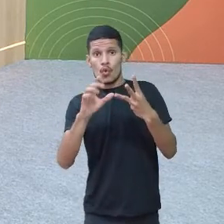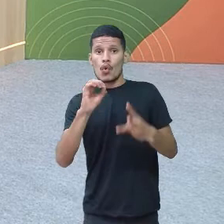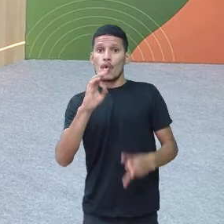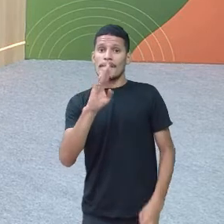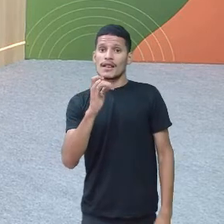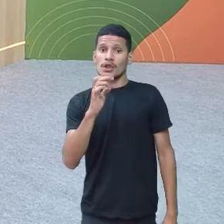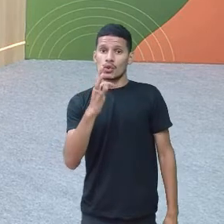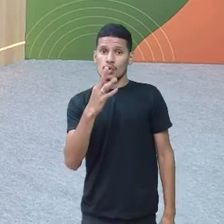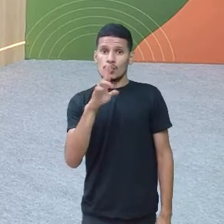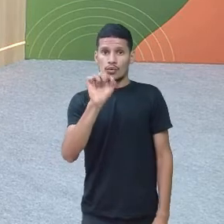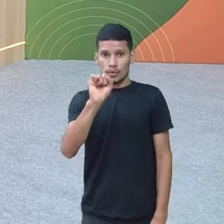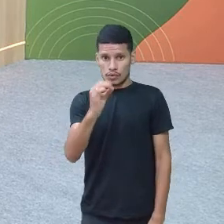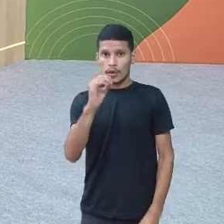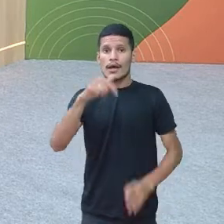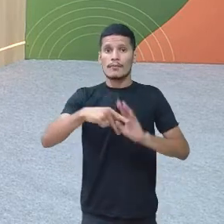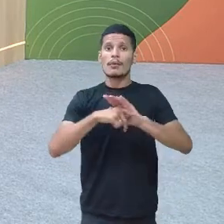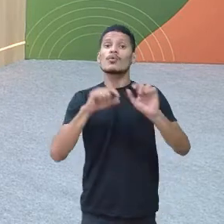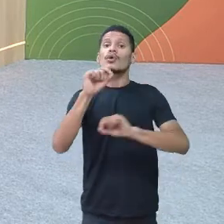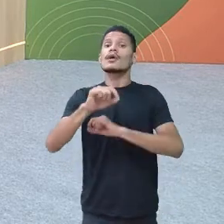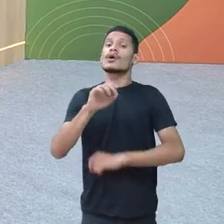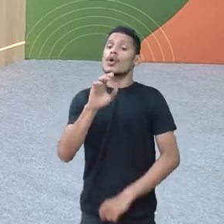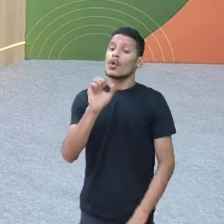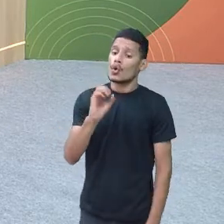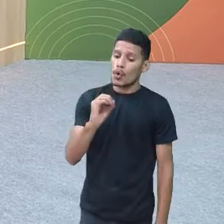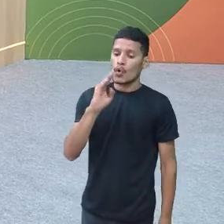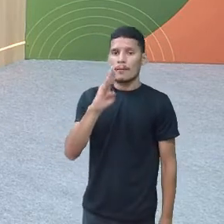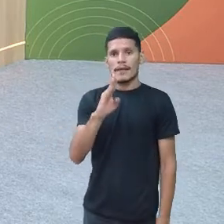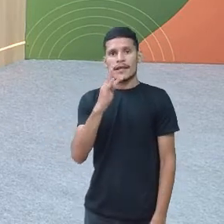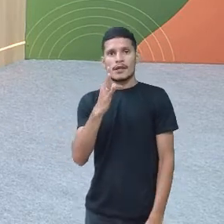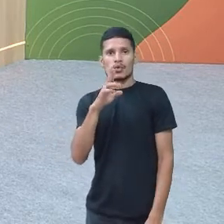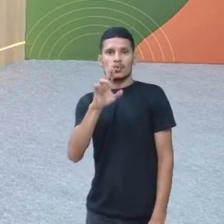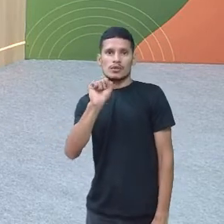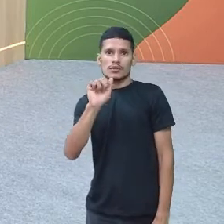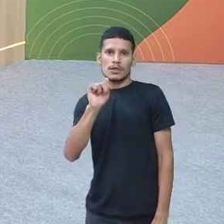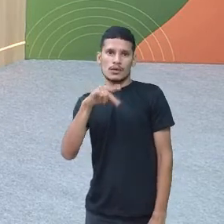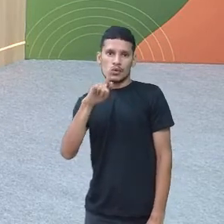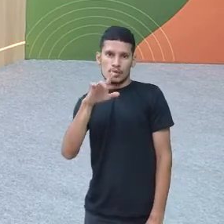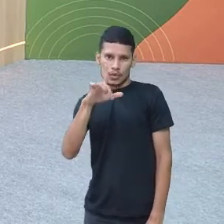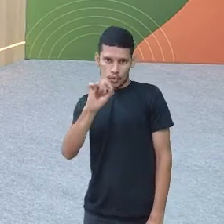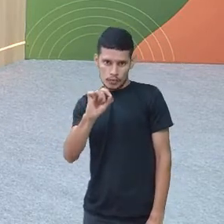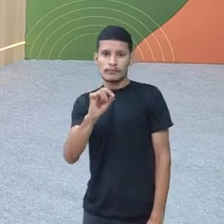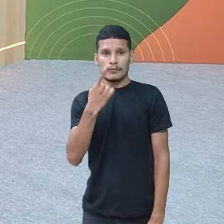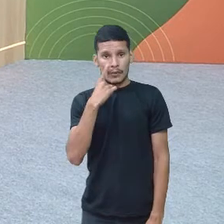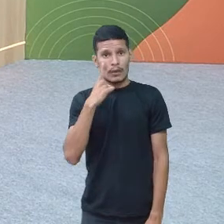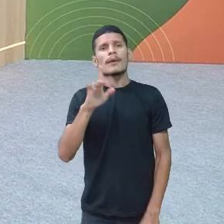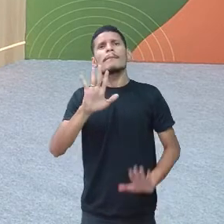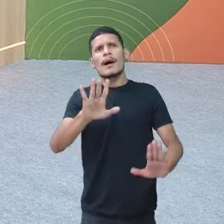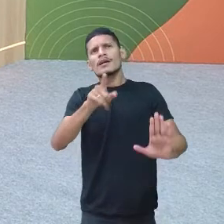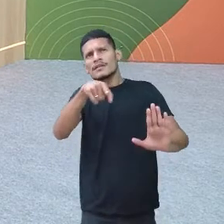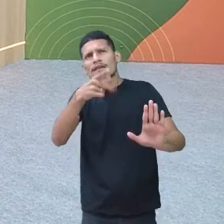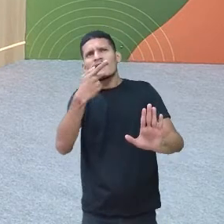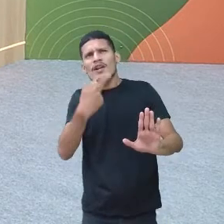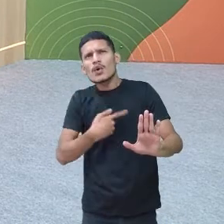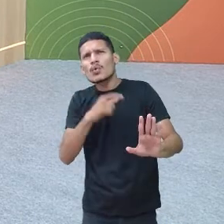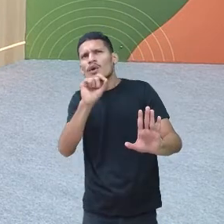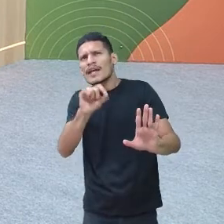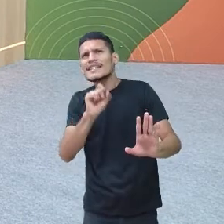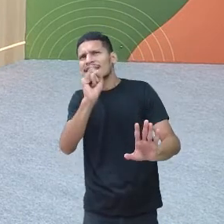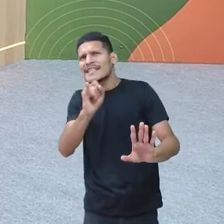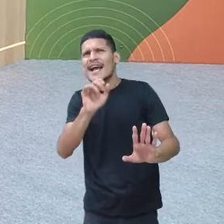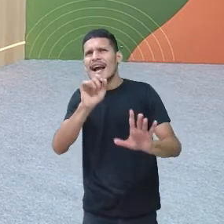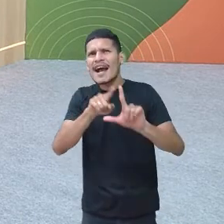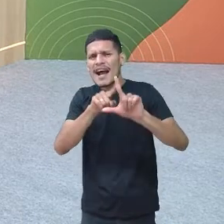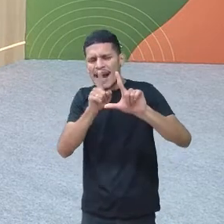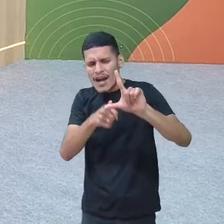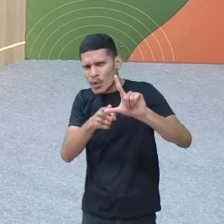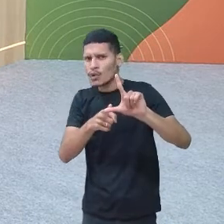obtuso, a gente vai ter um triângulo obtusângulo, tá certo? Mas aí, professora, a senhora acabou de se corrigir. Se tiver ângulos,